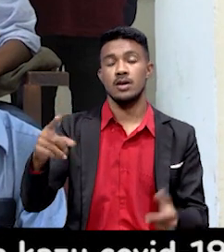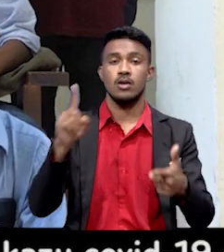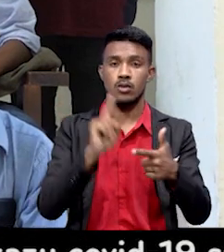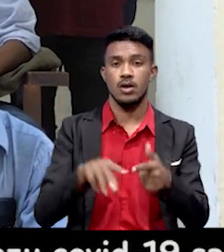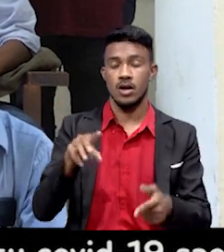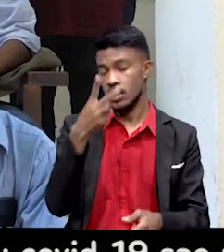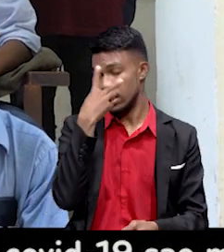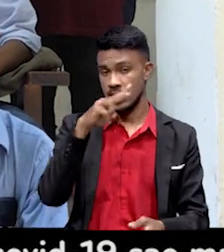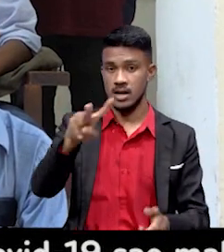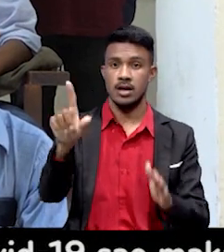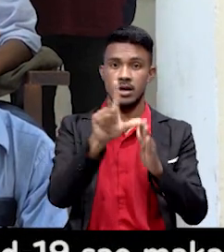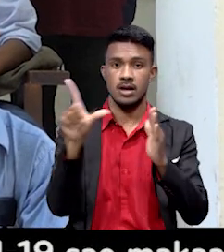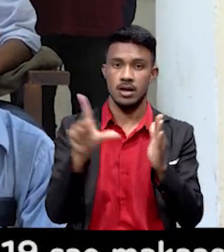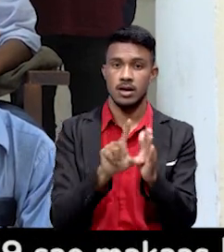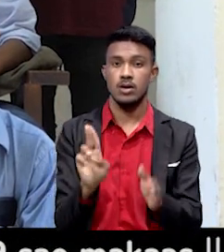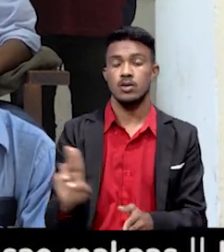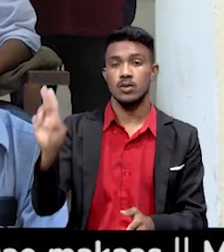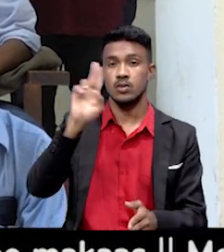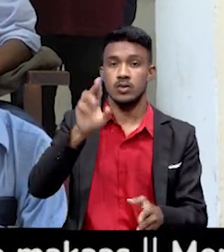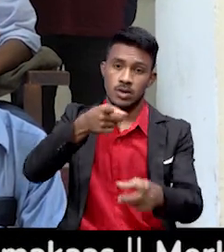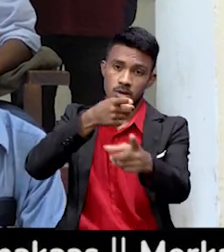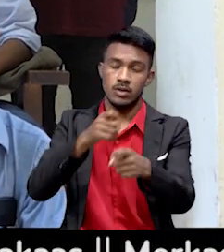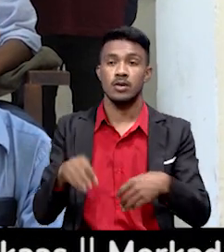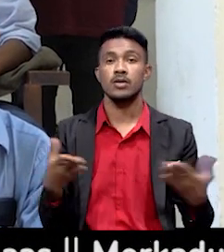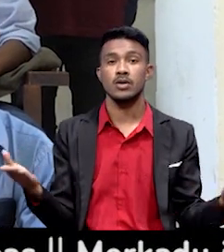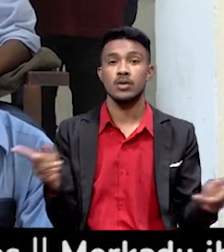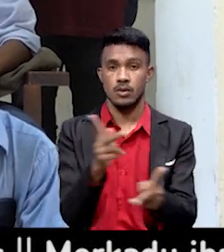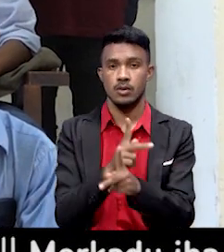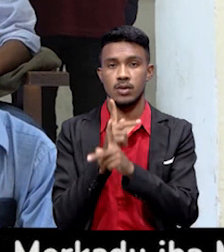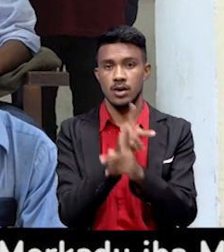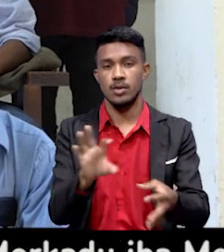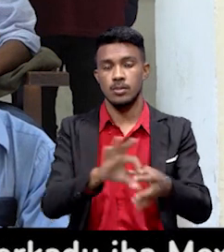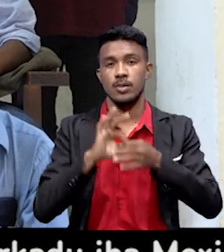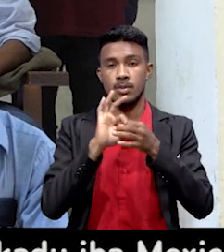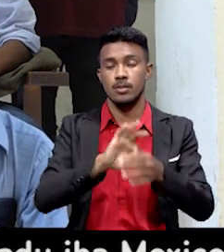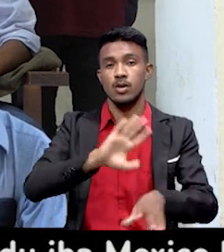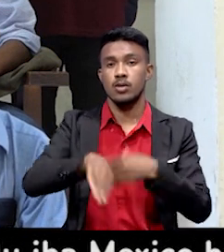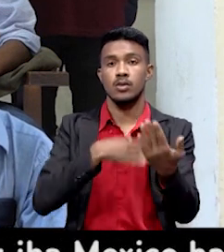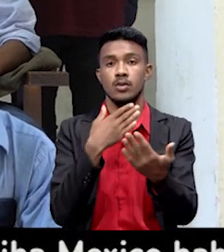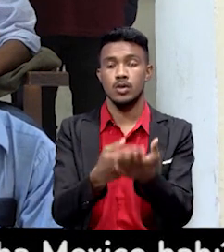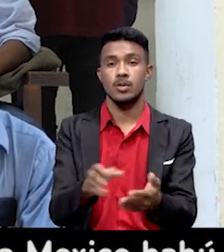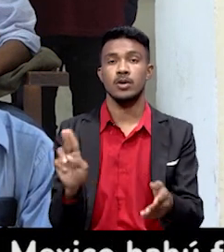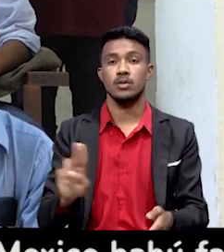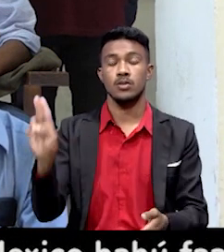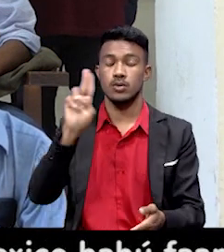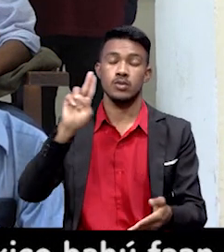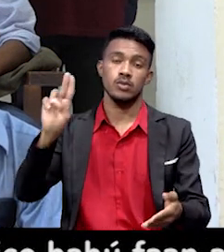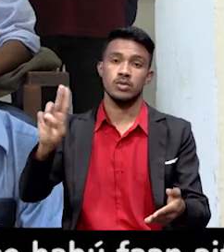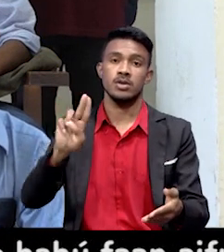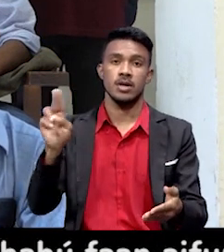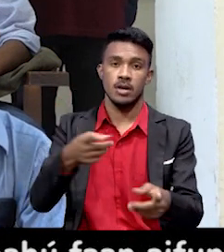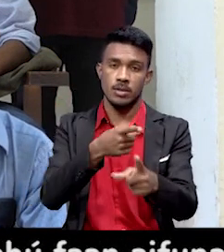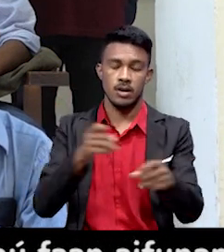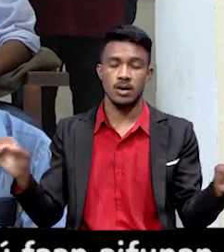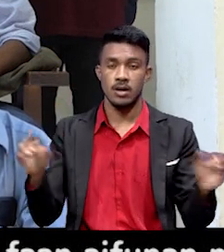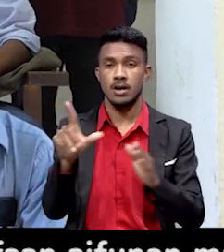lei utilização ba armas ordinune controla membro hotu nebe utiliza armas latuir lei atu